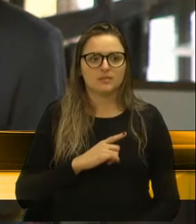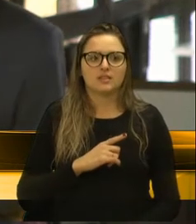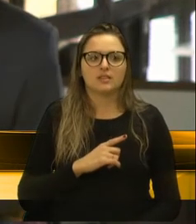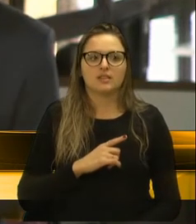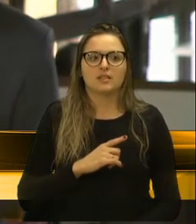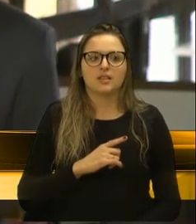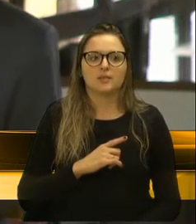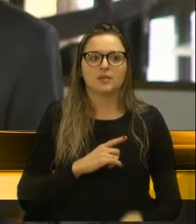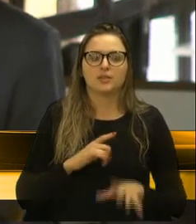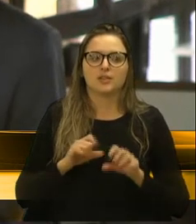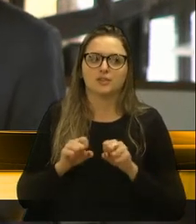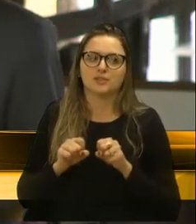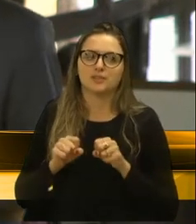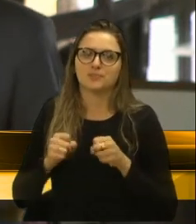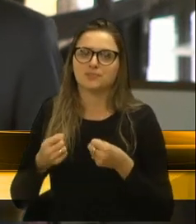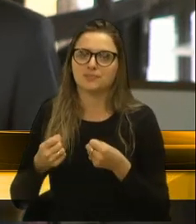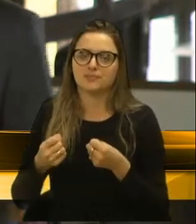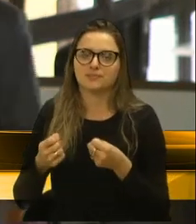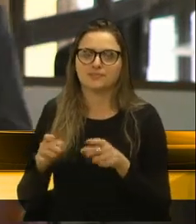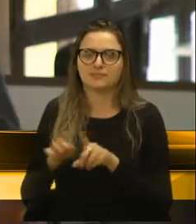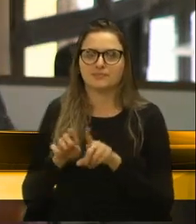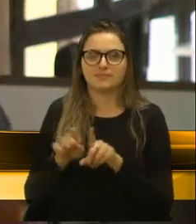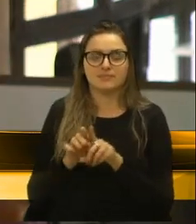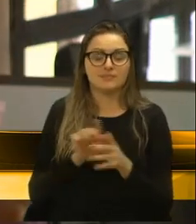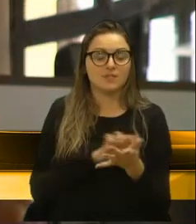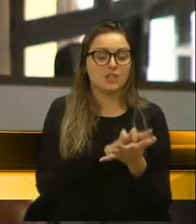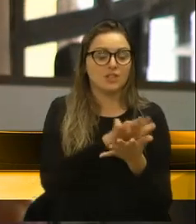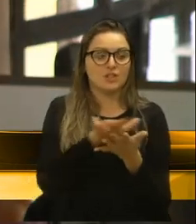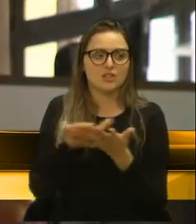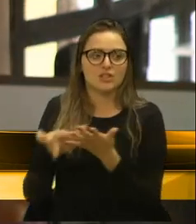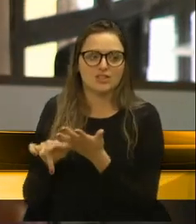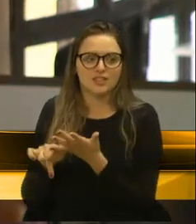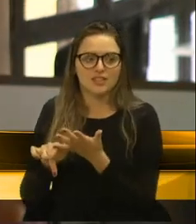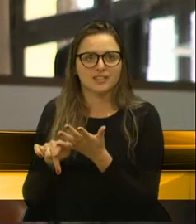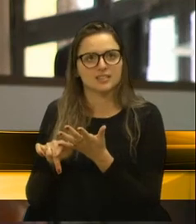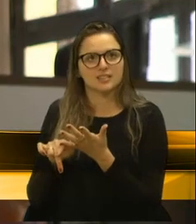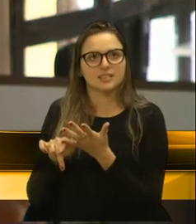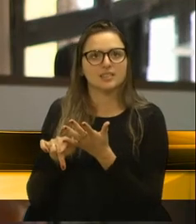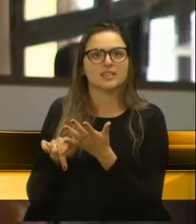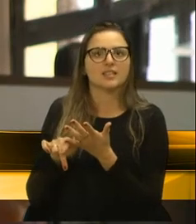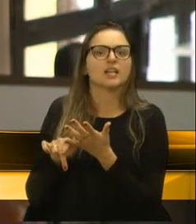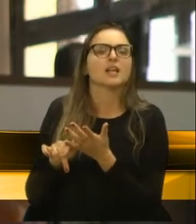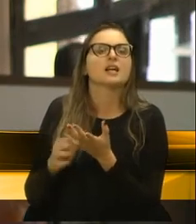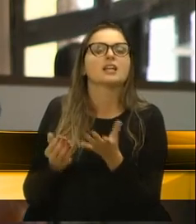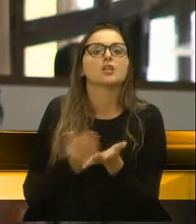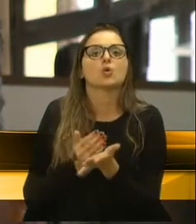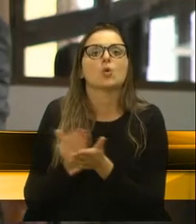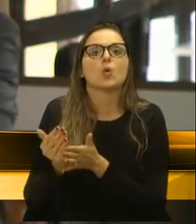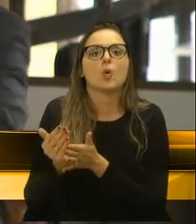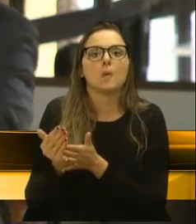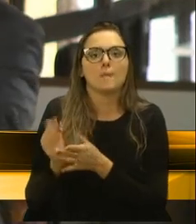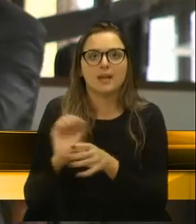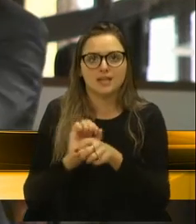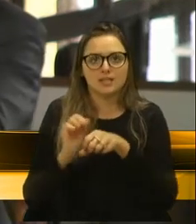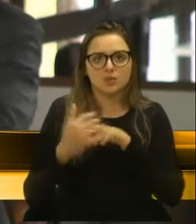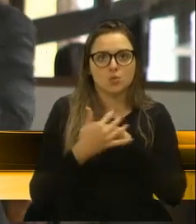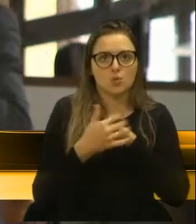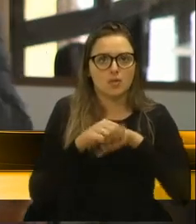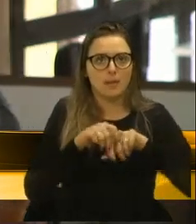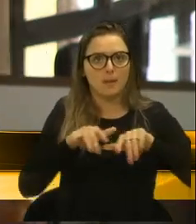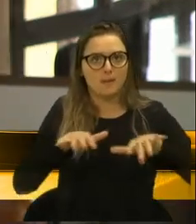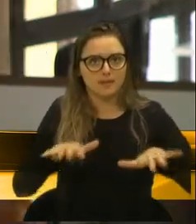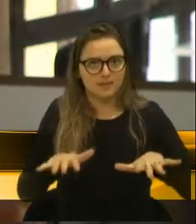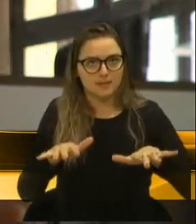com linhas de crédito, diversificando. Imaginem, por exemplo, aqueles que no início da pandemia, pequenos empreendimentos,